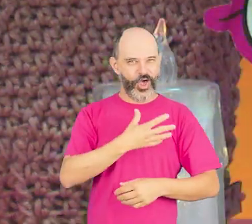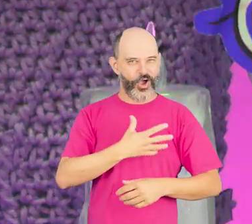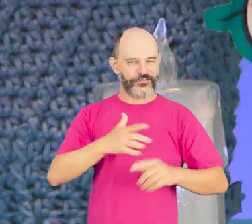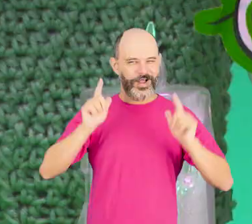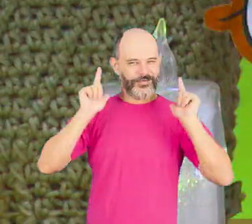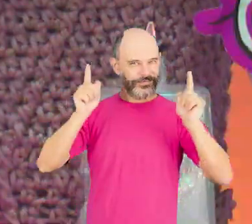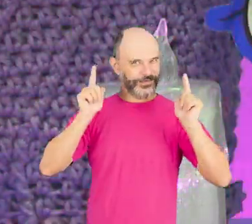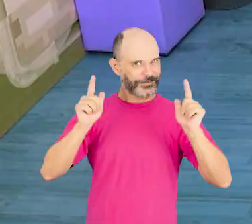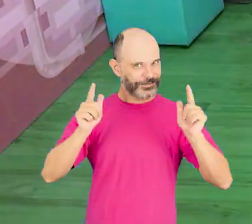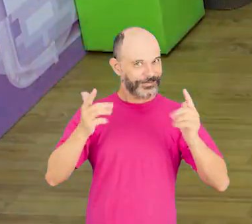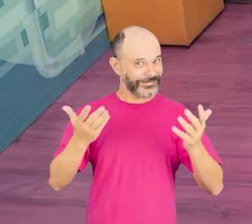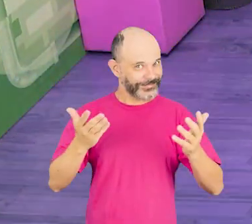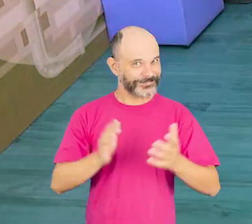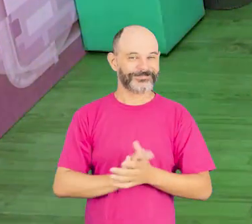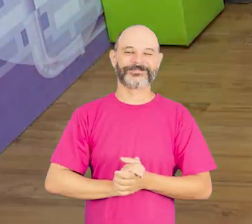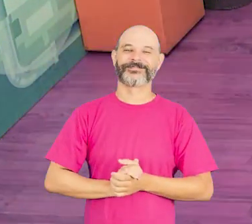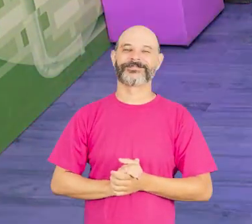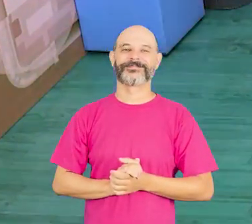aventuras?